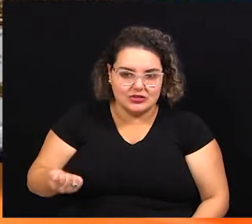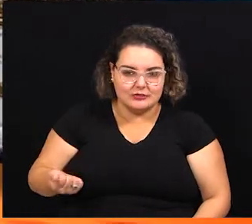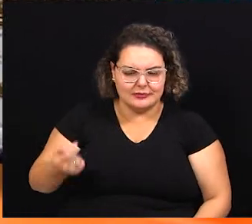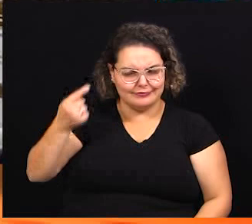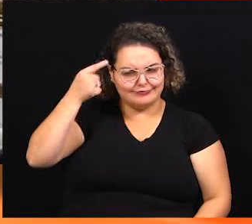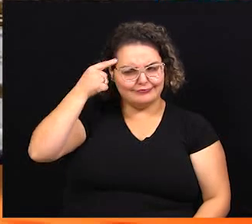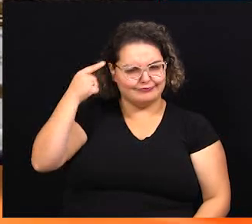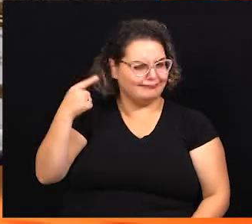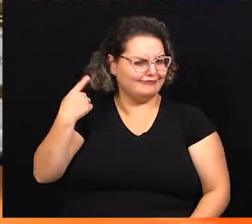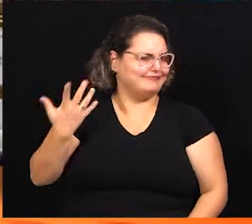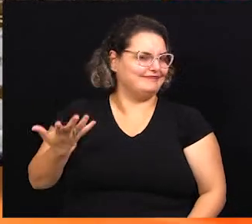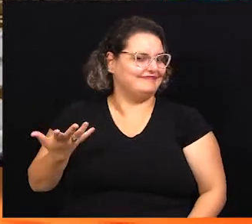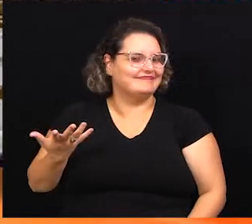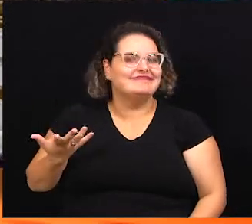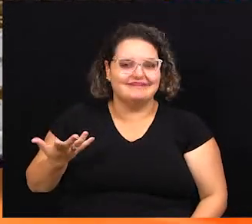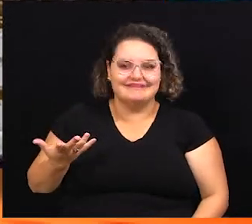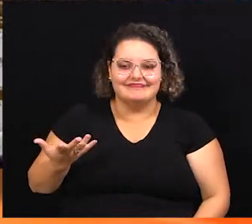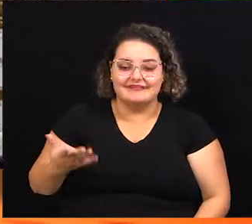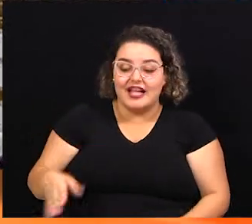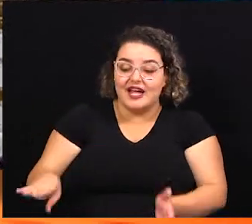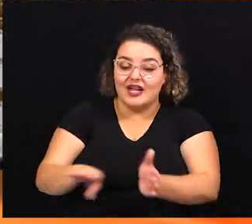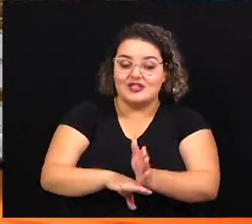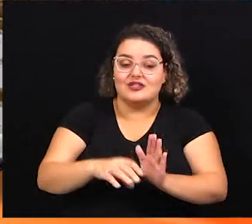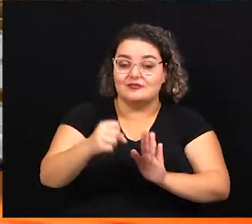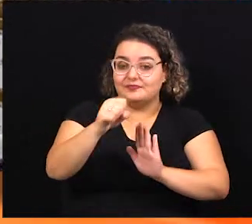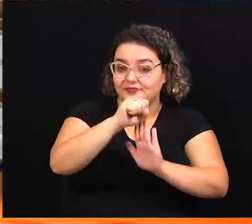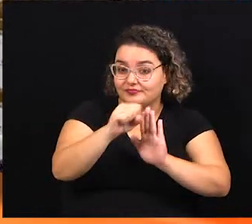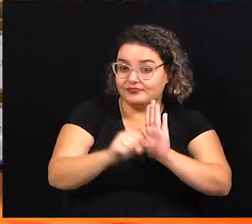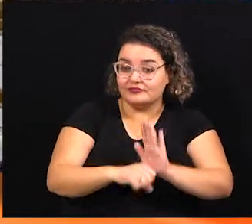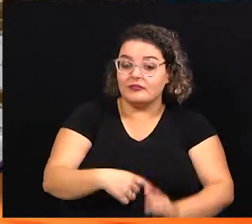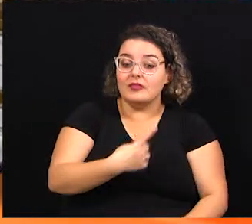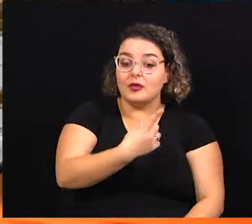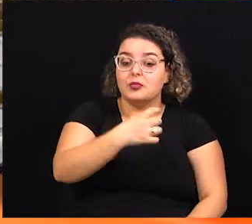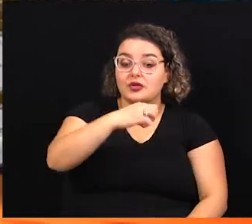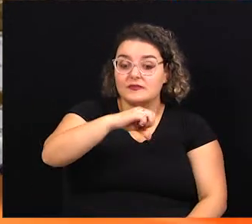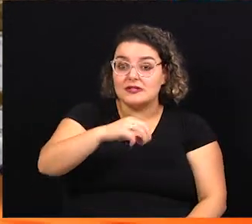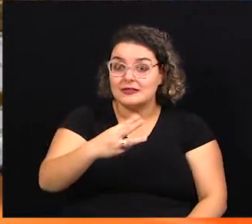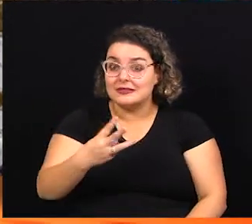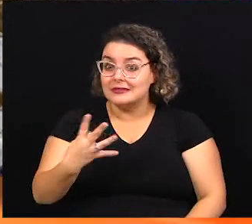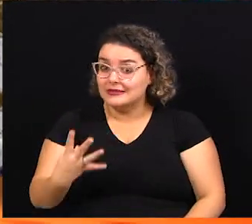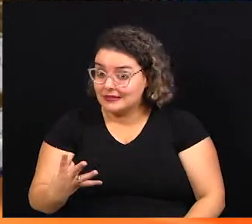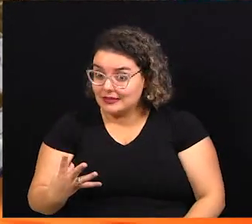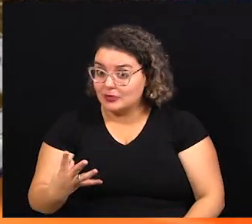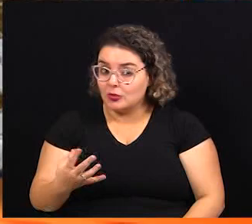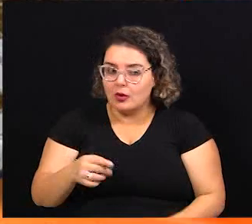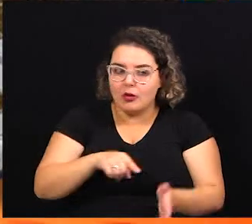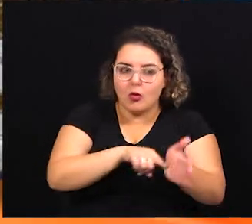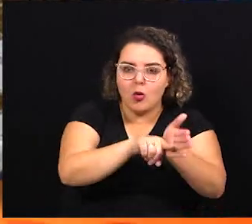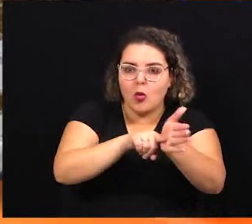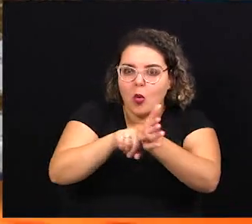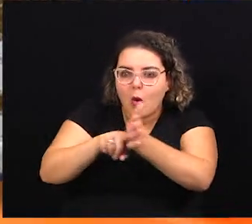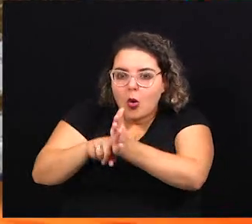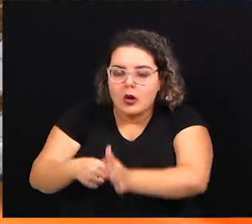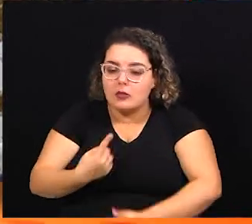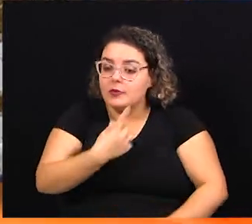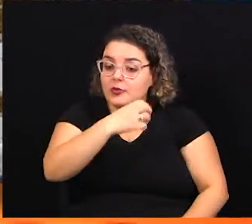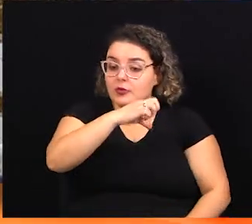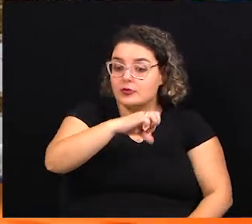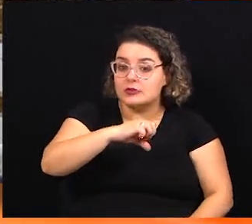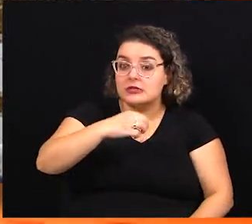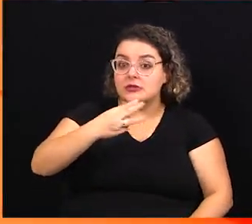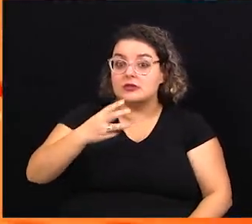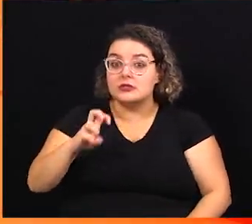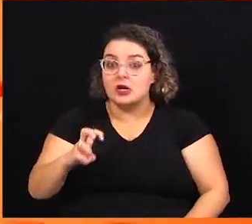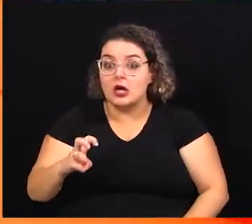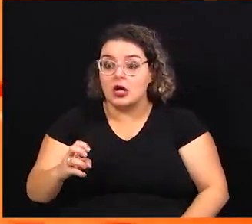mandou esse explorador aqui para o Brasil. Eles chegaram aqui em 1934, eles começaram a expedição em 1935 e um dos membros dessa